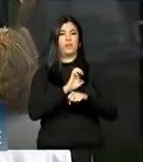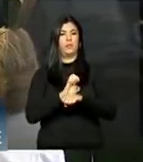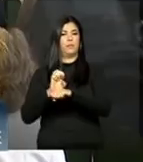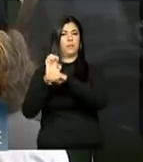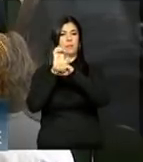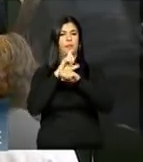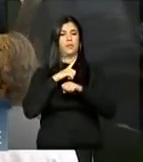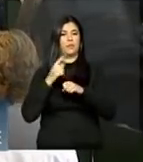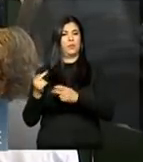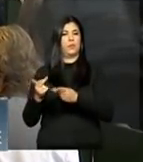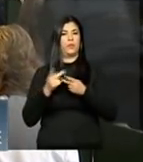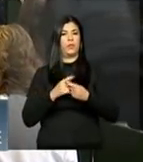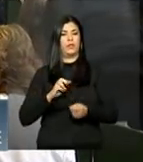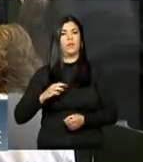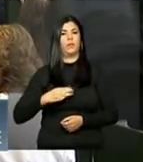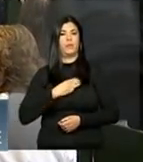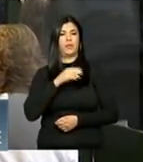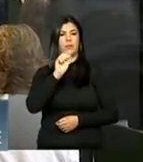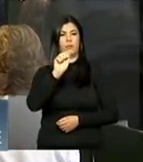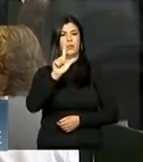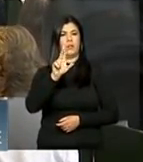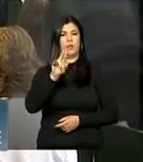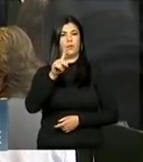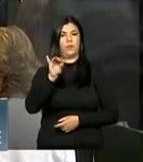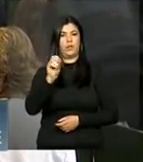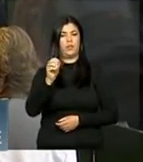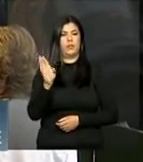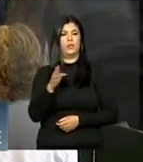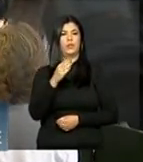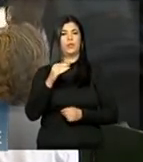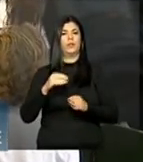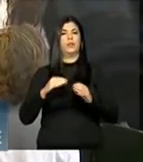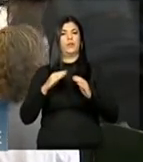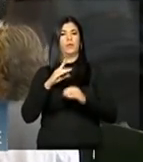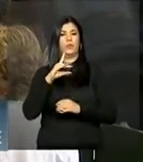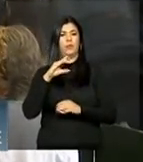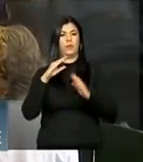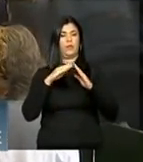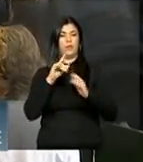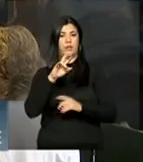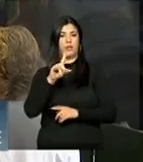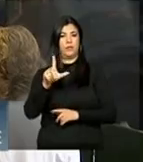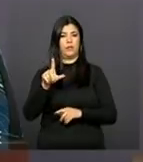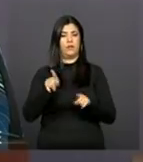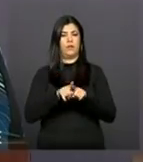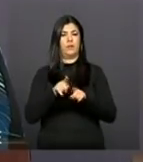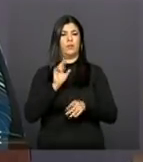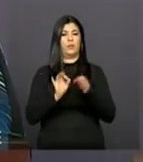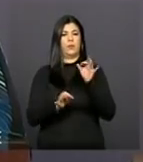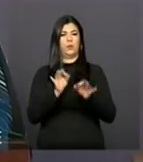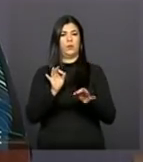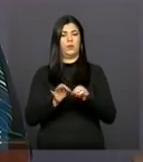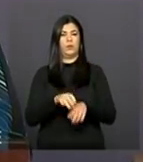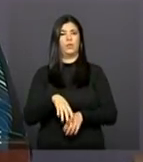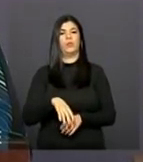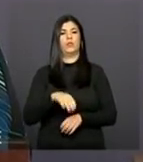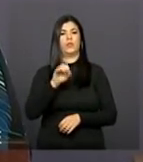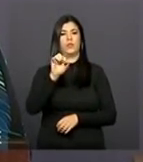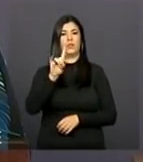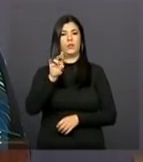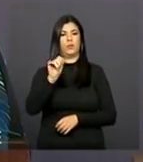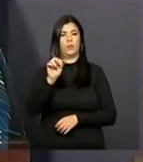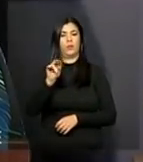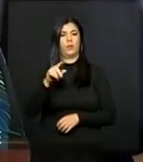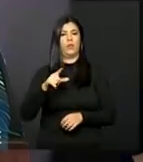a luí Mercadante da casa civil José Cardoso da Justiça Embaixador Celso aminho da